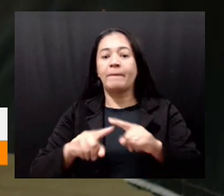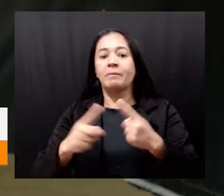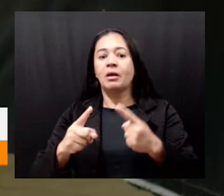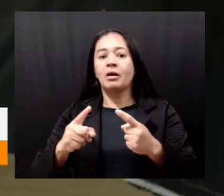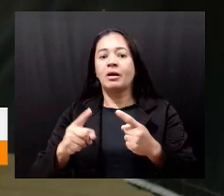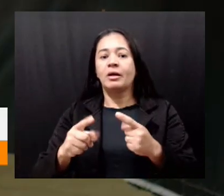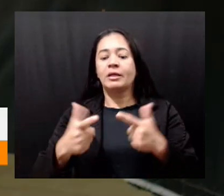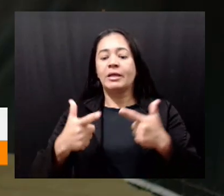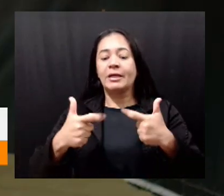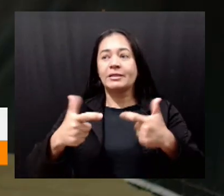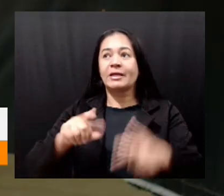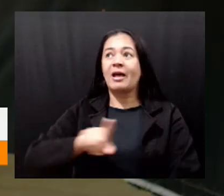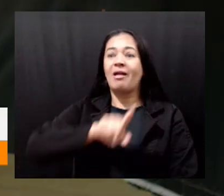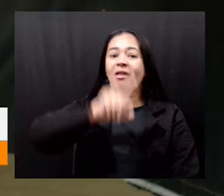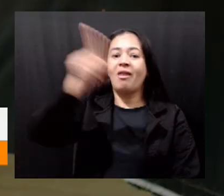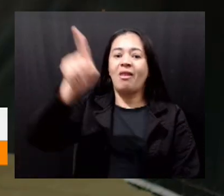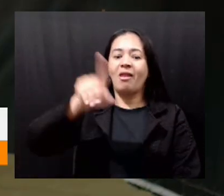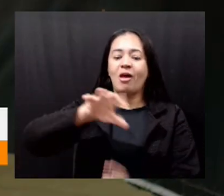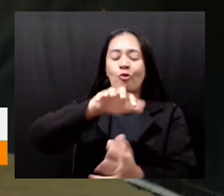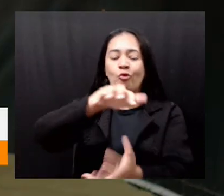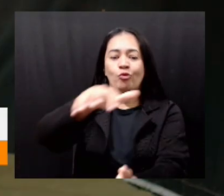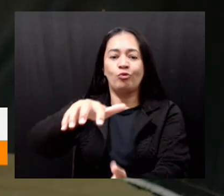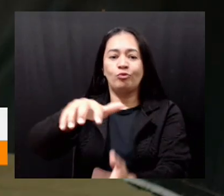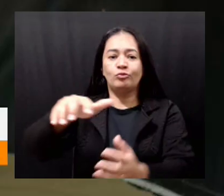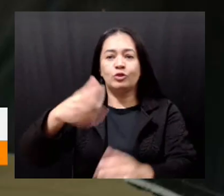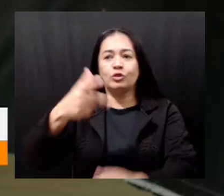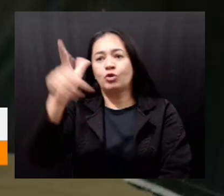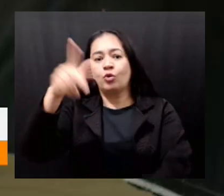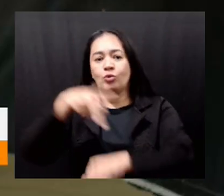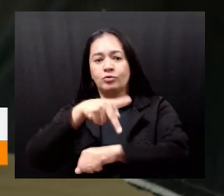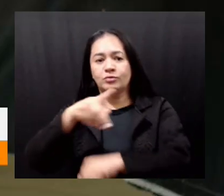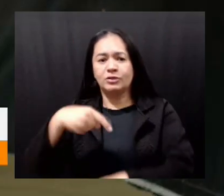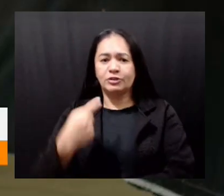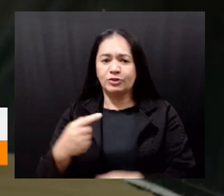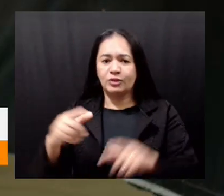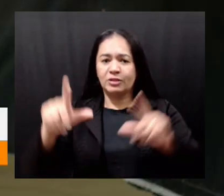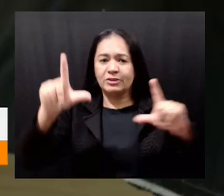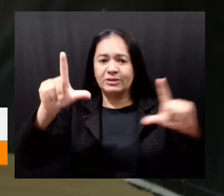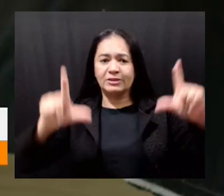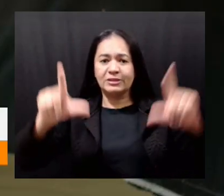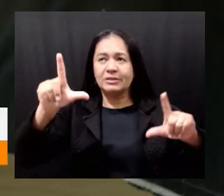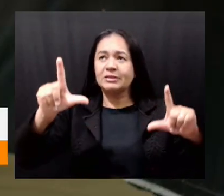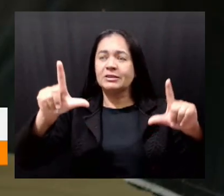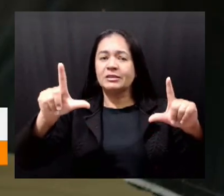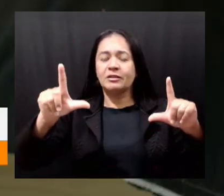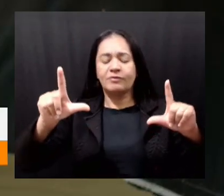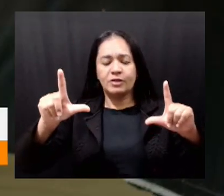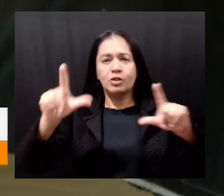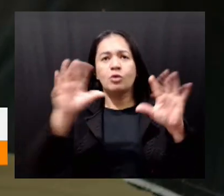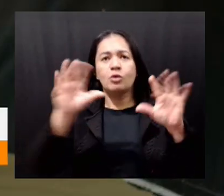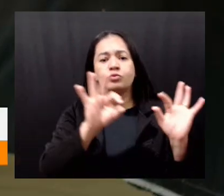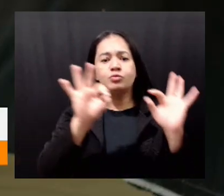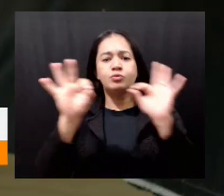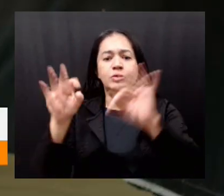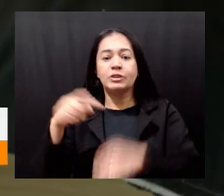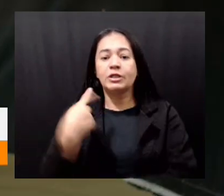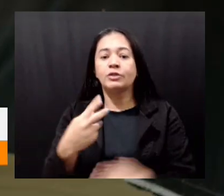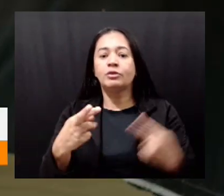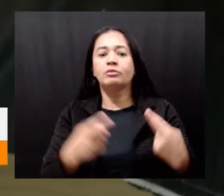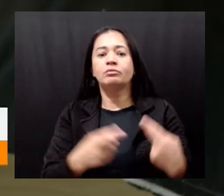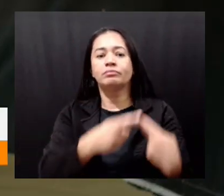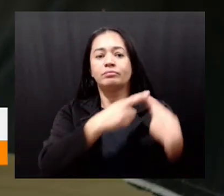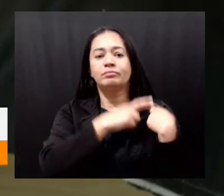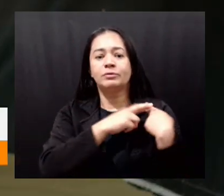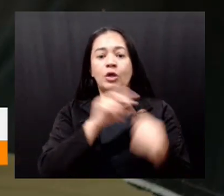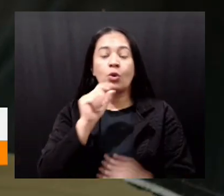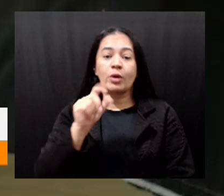acaba trazendo ela para dentro da nossa sala através da tecnologia. E aí a nossa responsabilidade de escolher